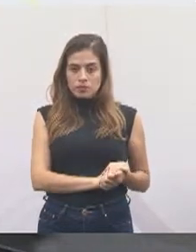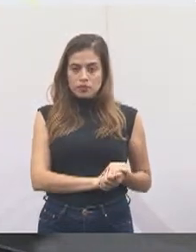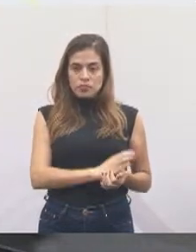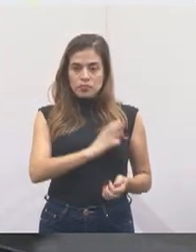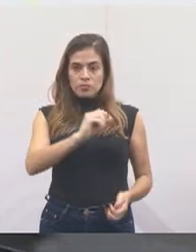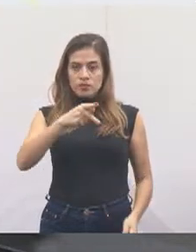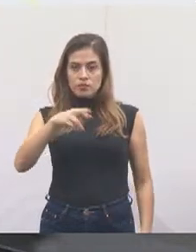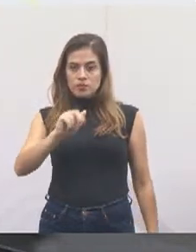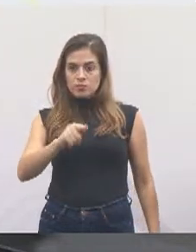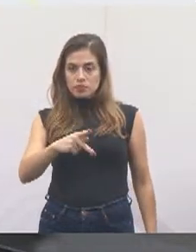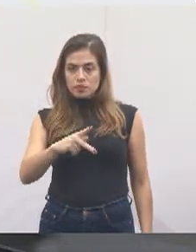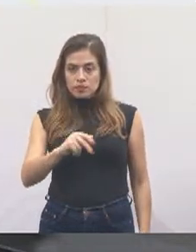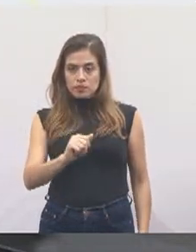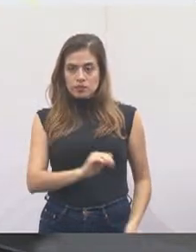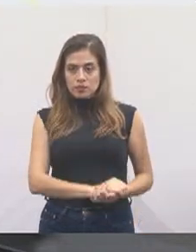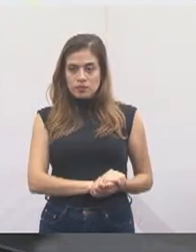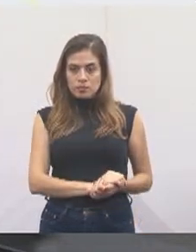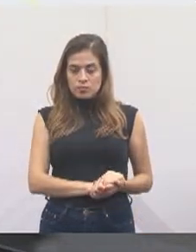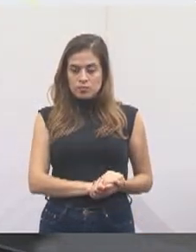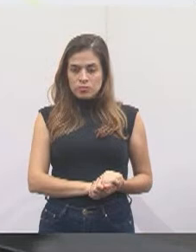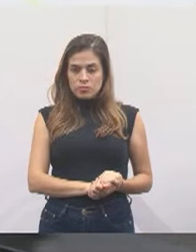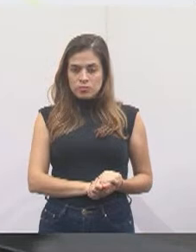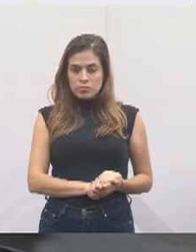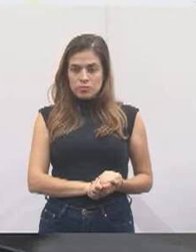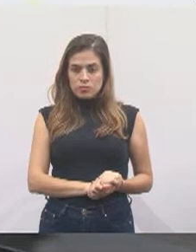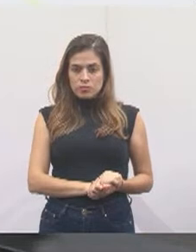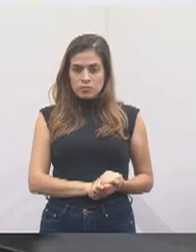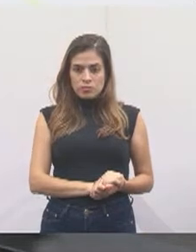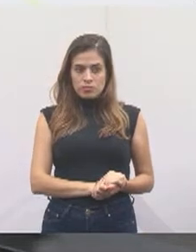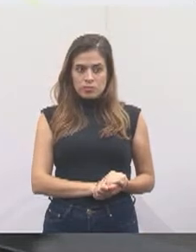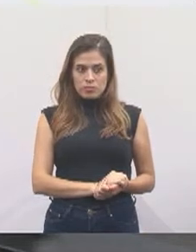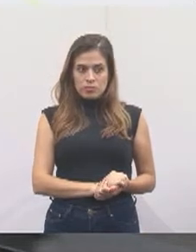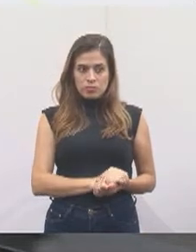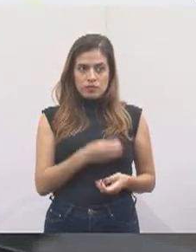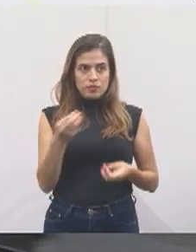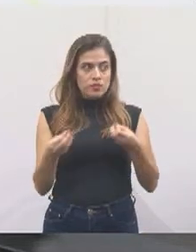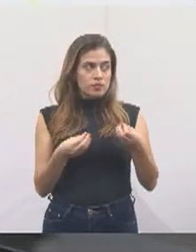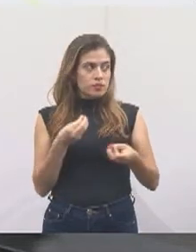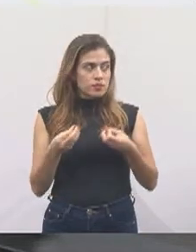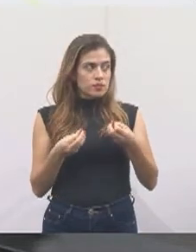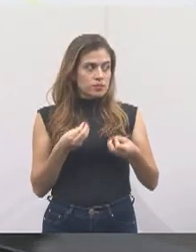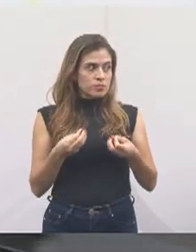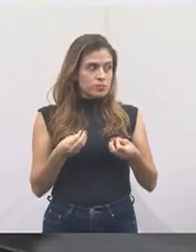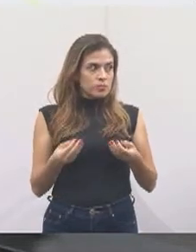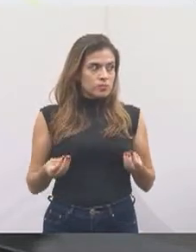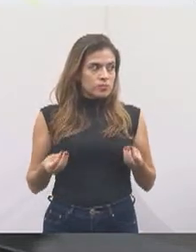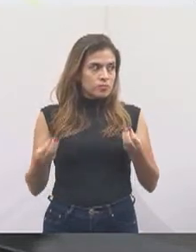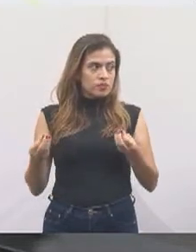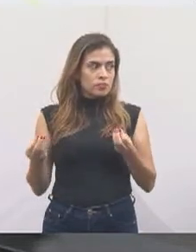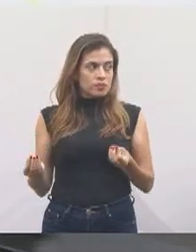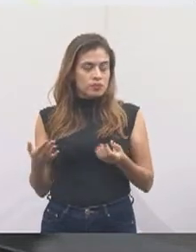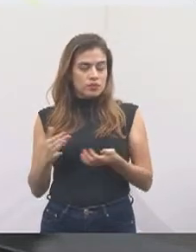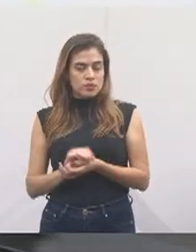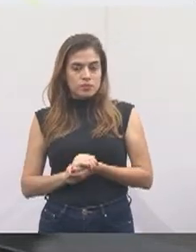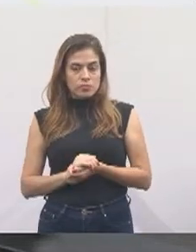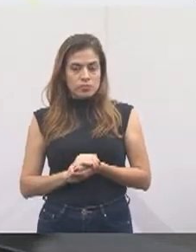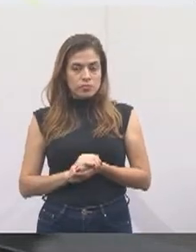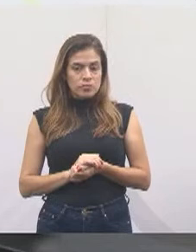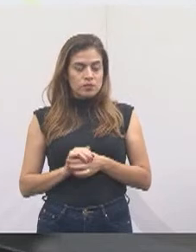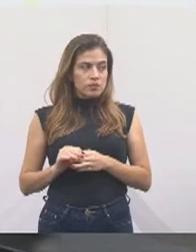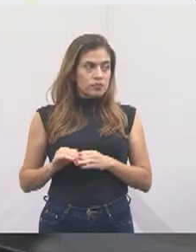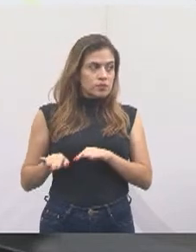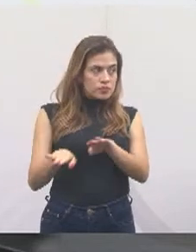carpa ciprin carpo coi Como será o procedimento da introdução dos peixes Lago para